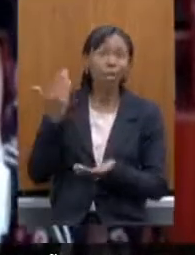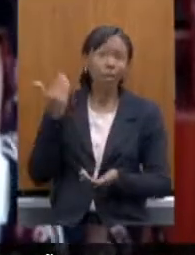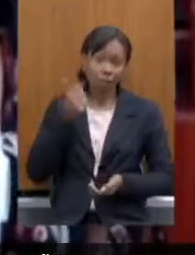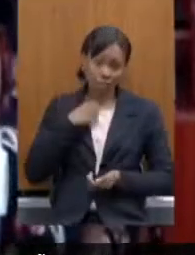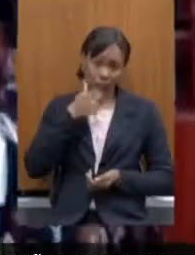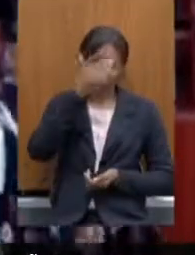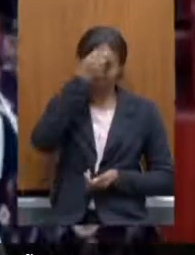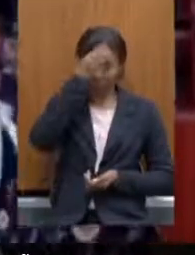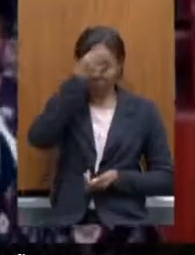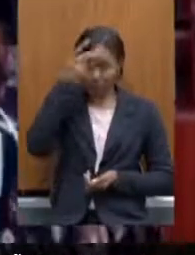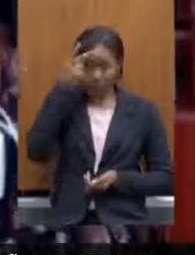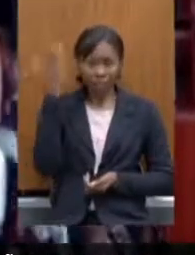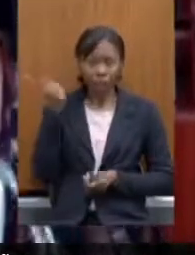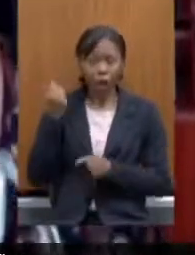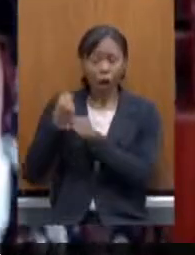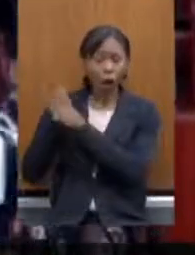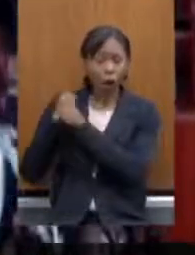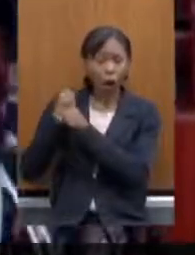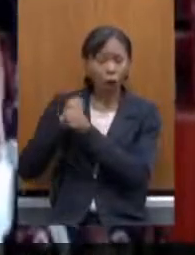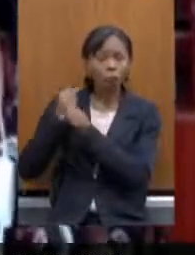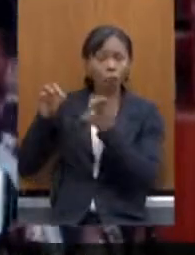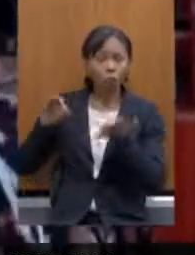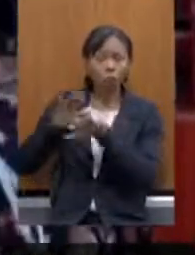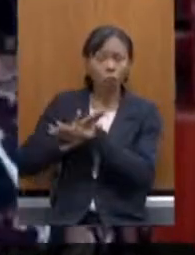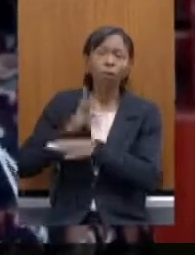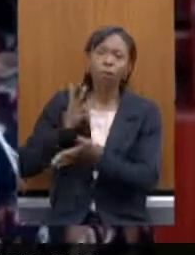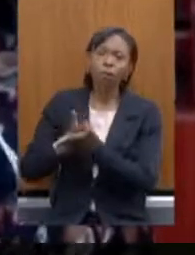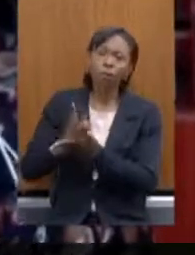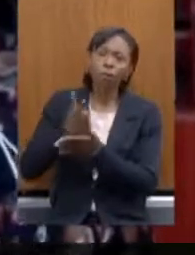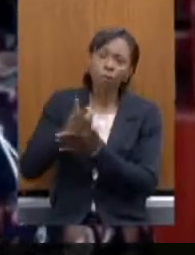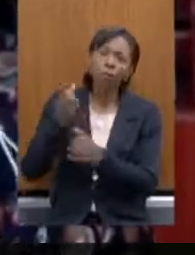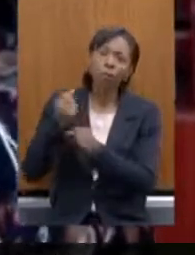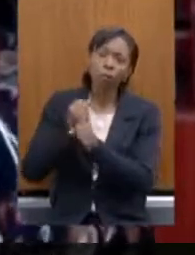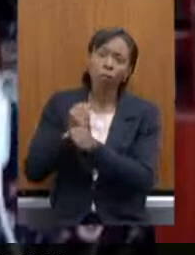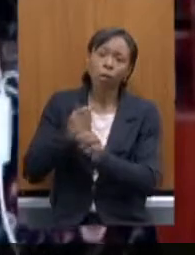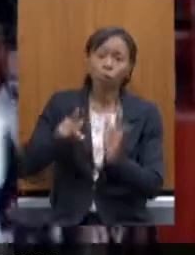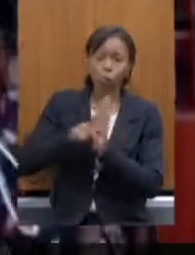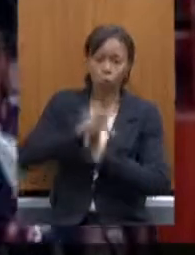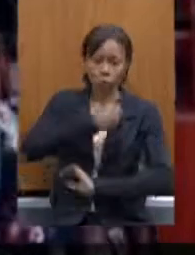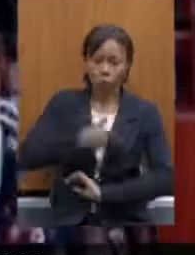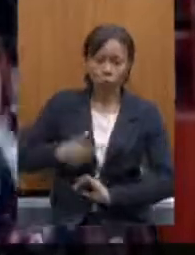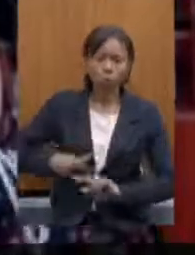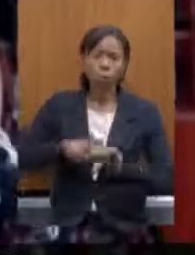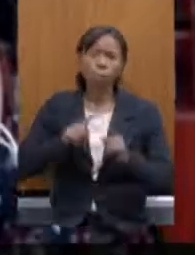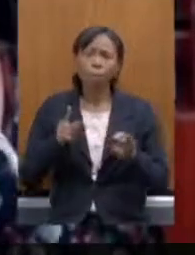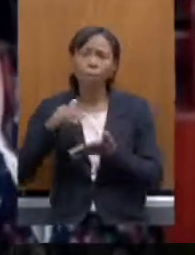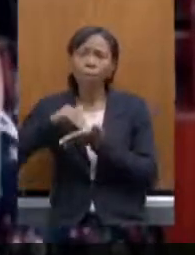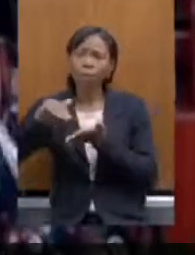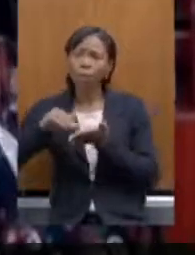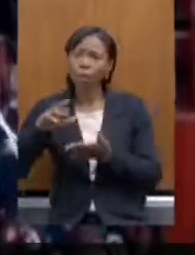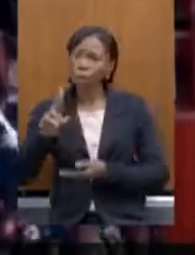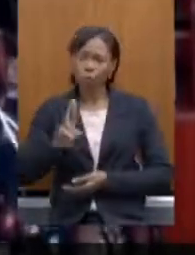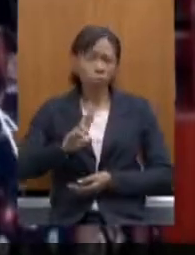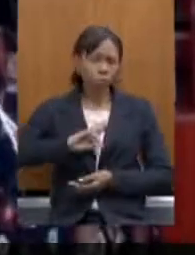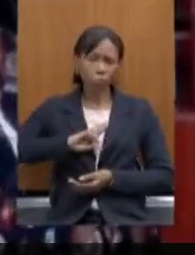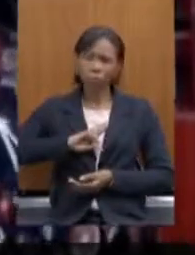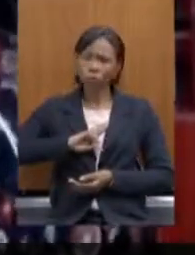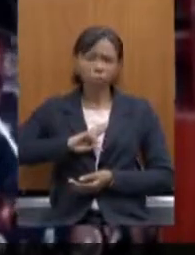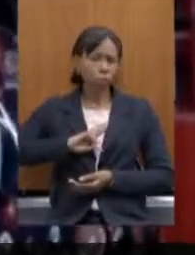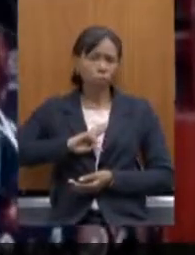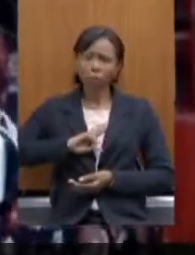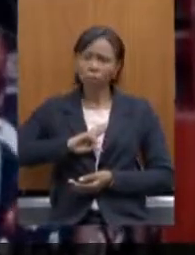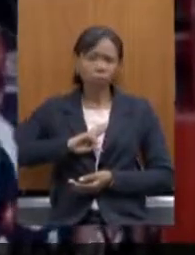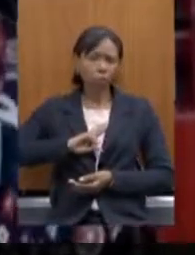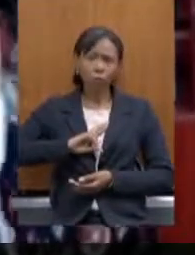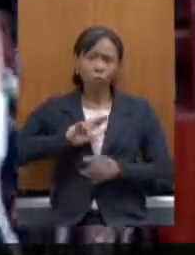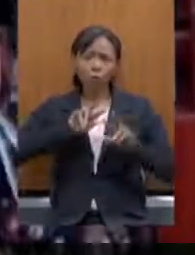foram executadas e continuam sendo executadas pelo estado mas o secretário não respondeu sobre